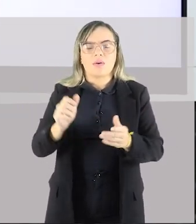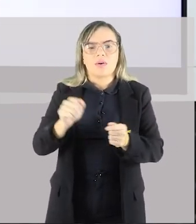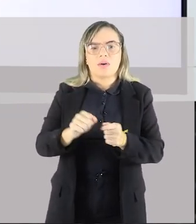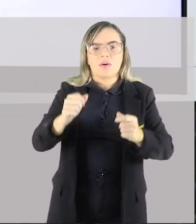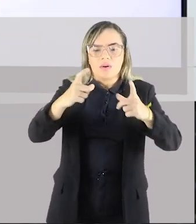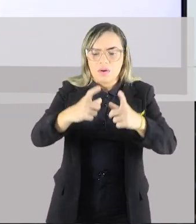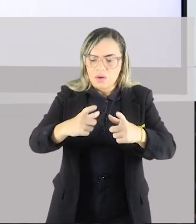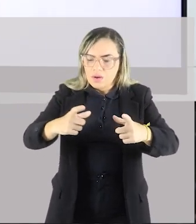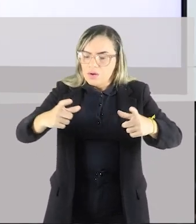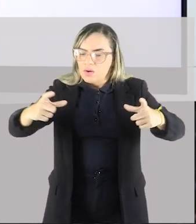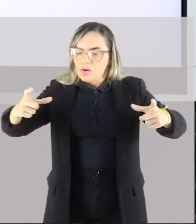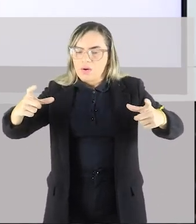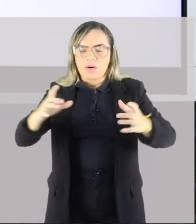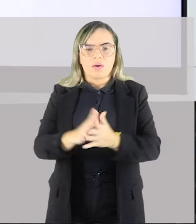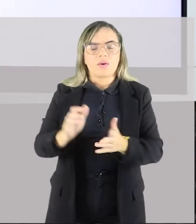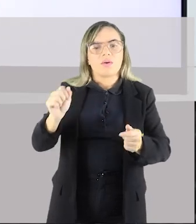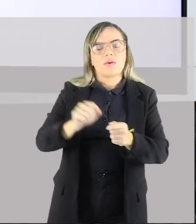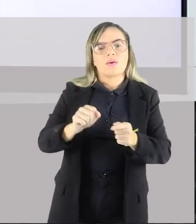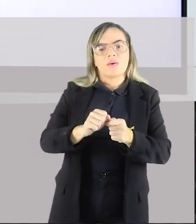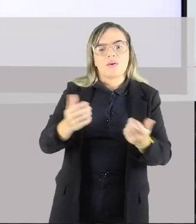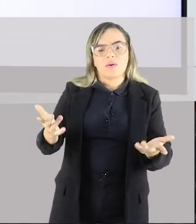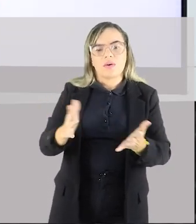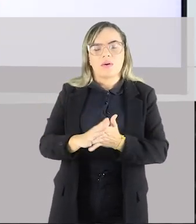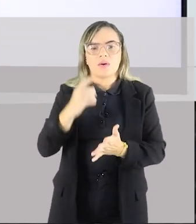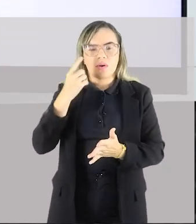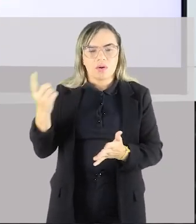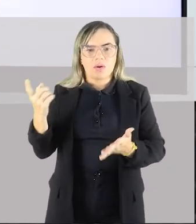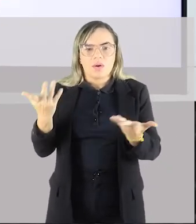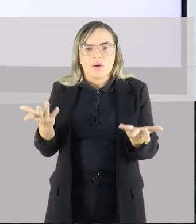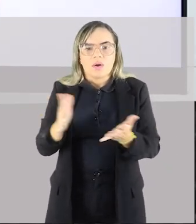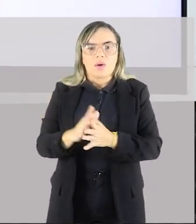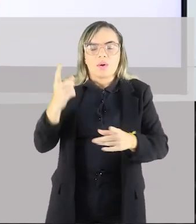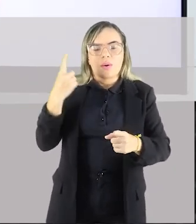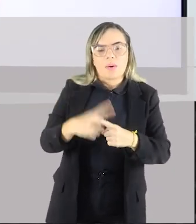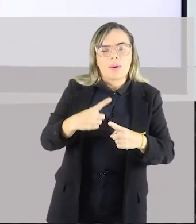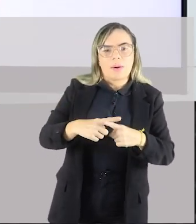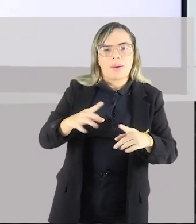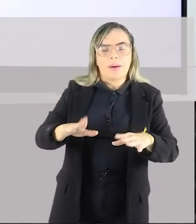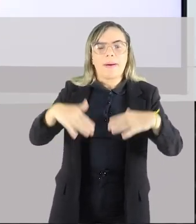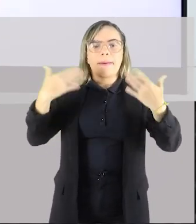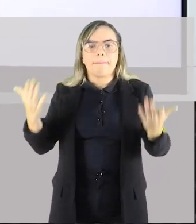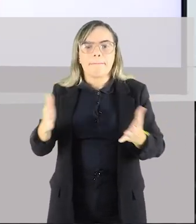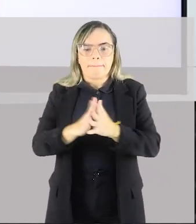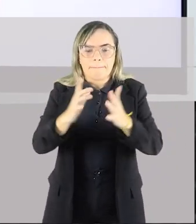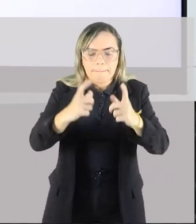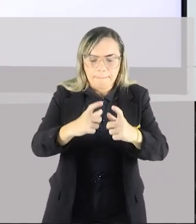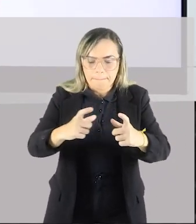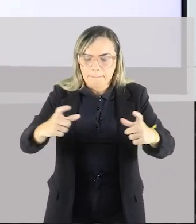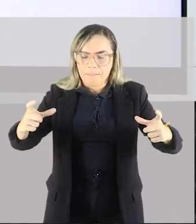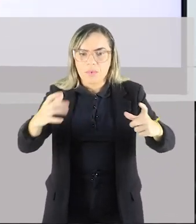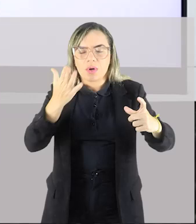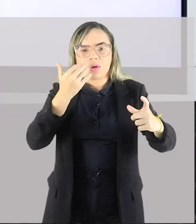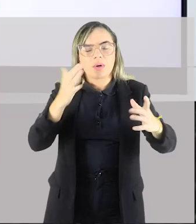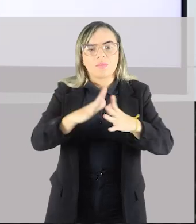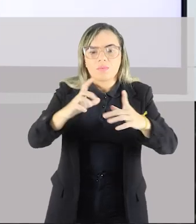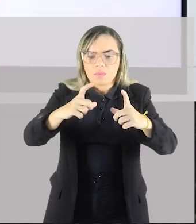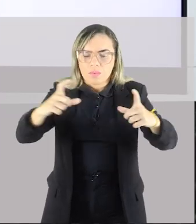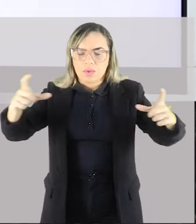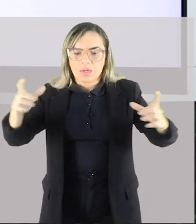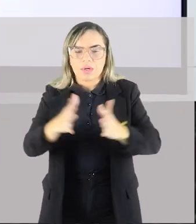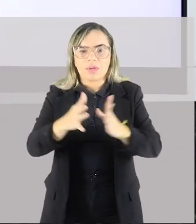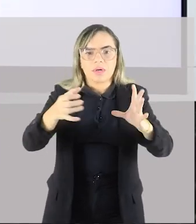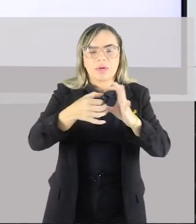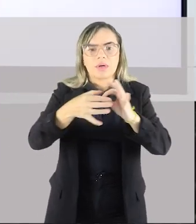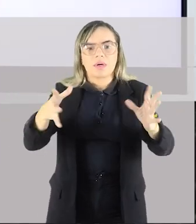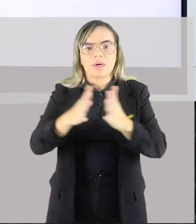que a intenção é fazer o alimento crescer, estufar. E por quê que ele cresce? Porque dentro dele é liberado um